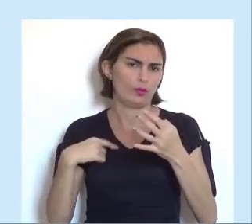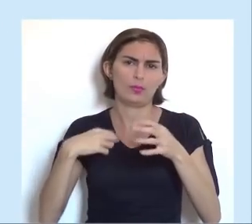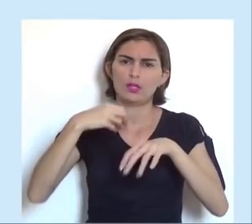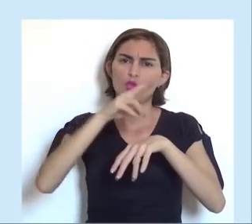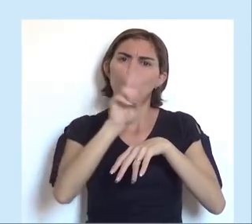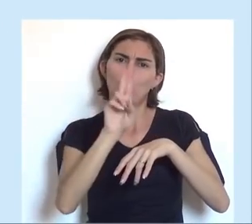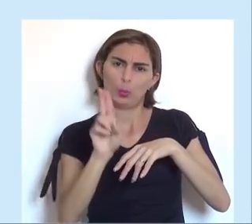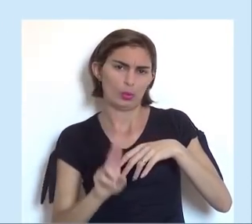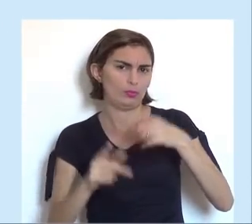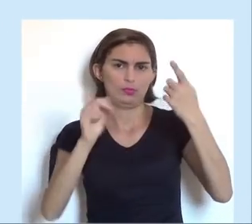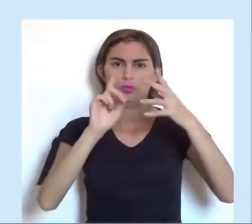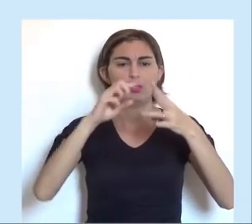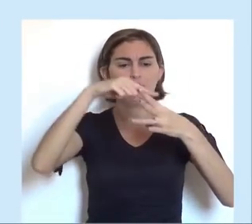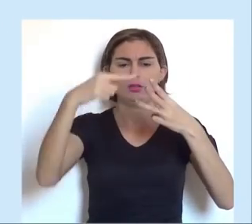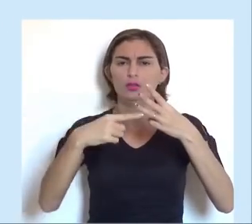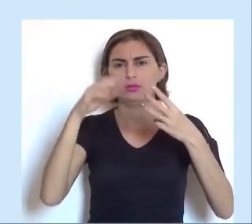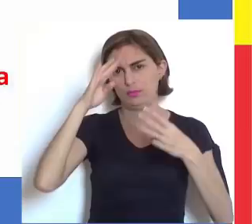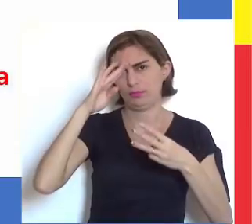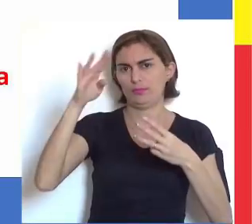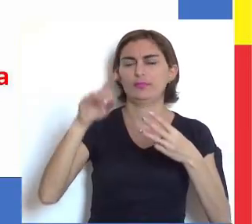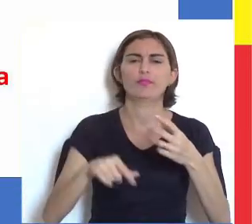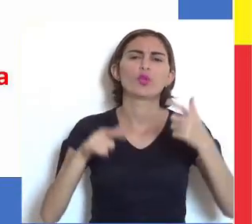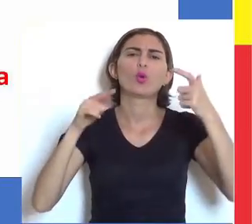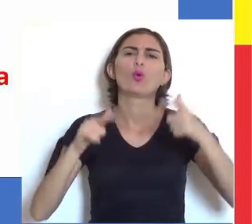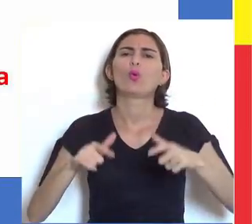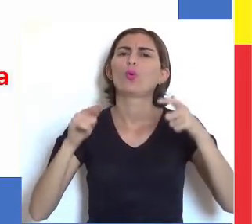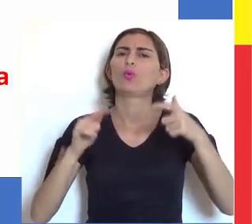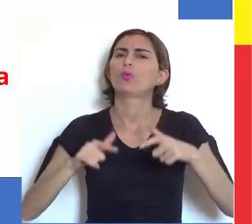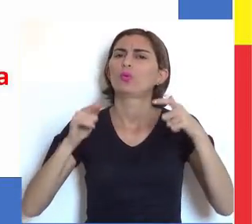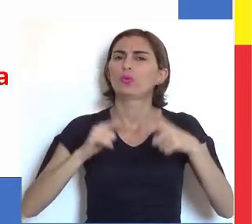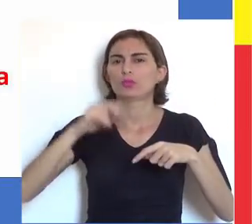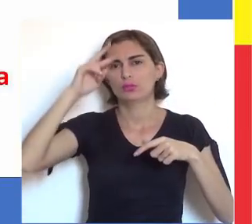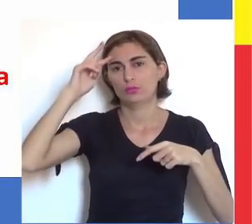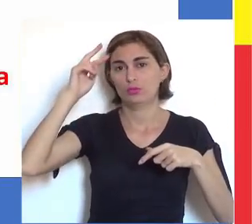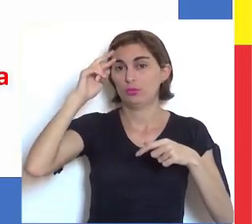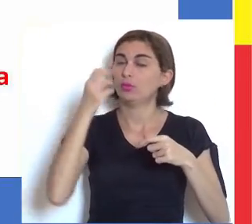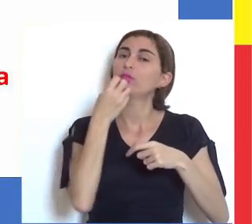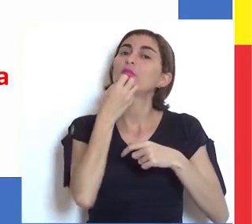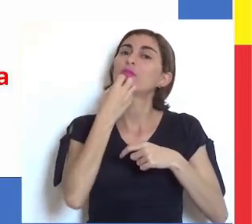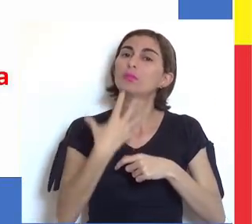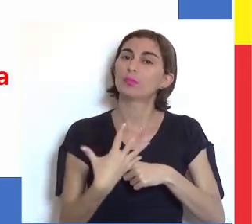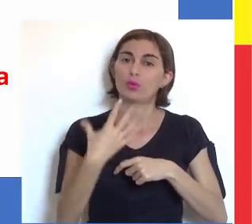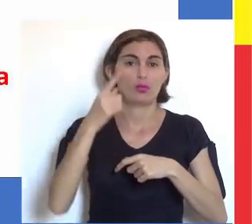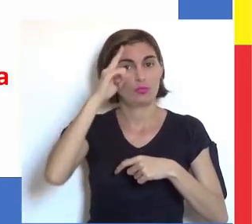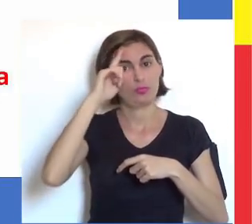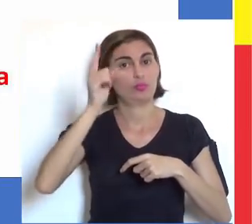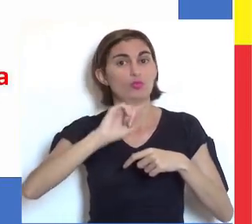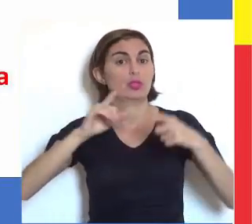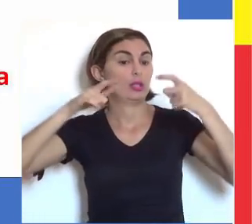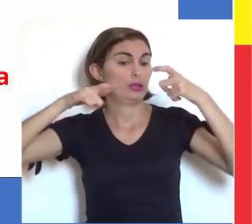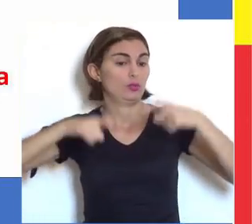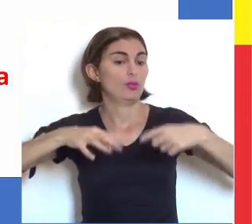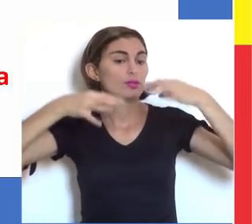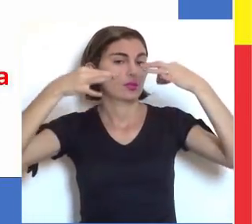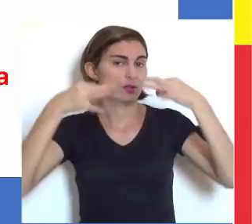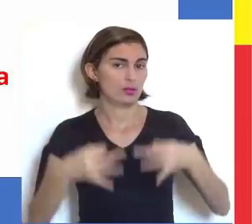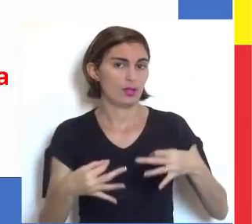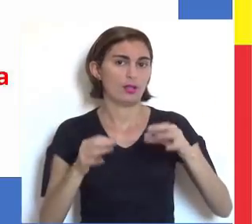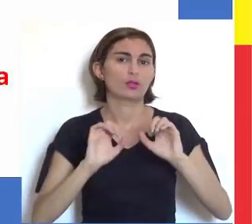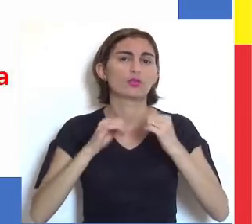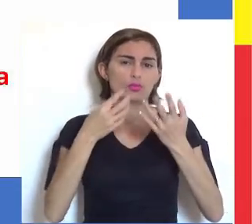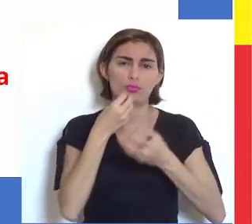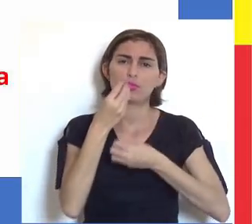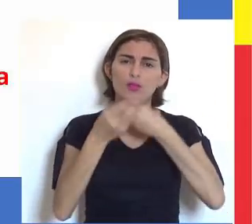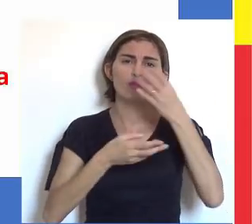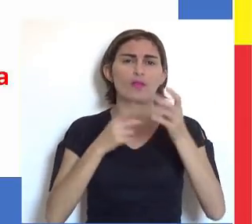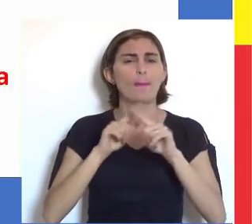Digamos que esses sejam os 3 principais. Onde se passa a nossa história? Bom, a gente não sabe o lugar exato, inclusive